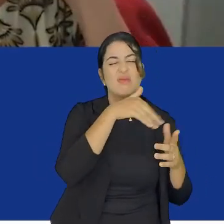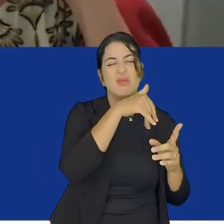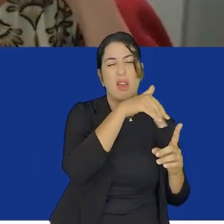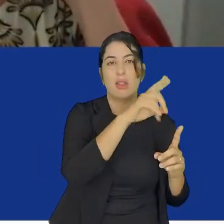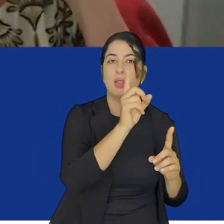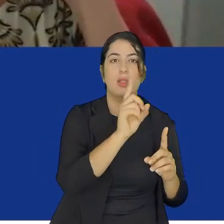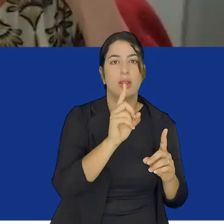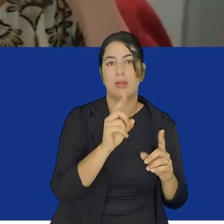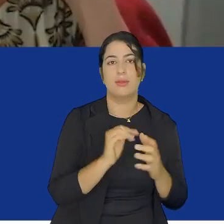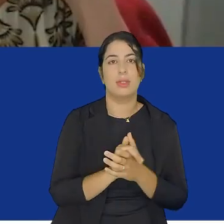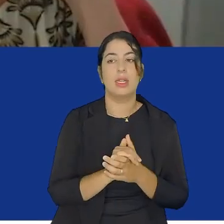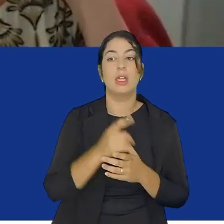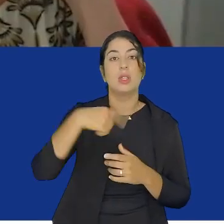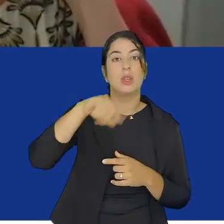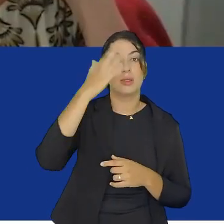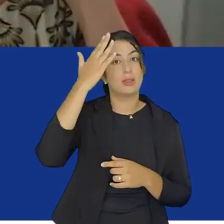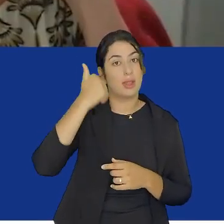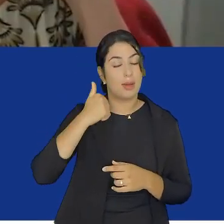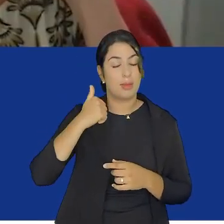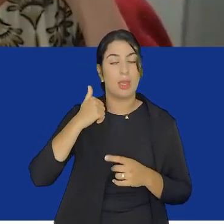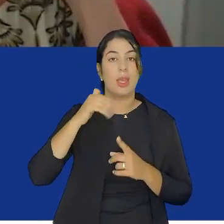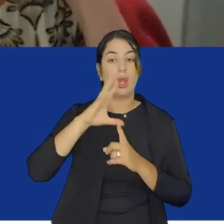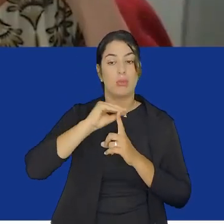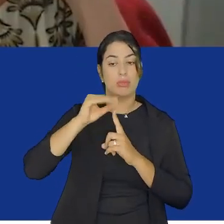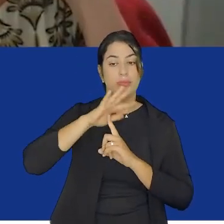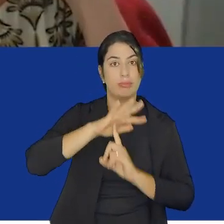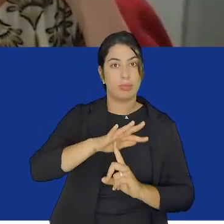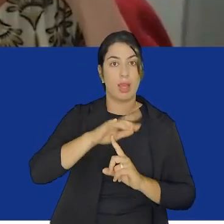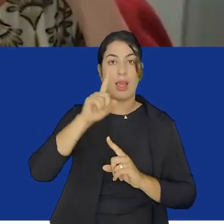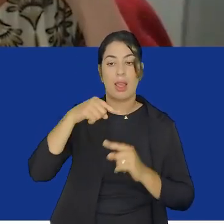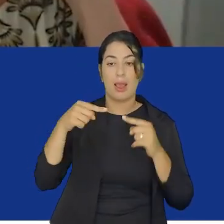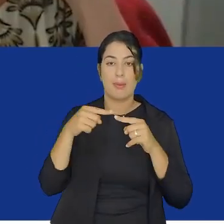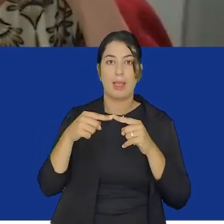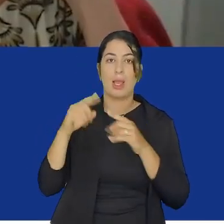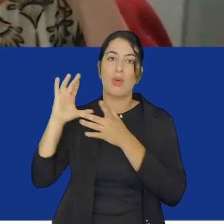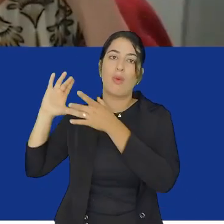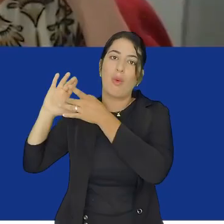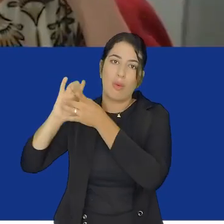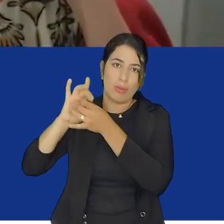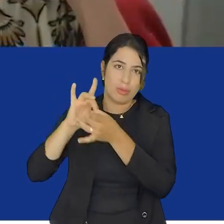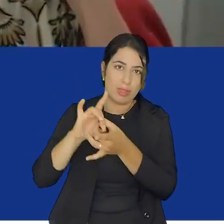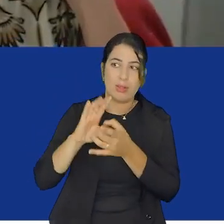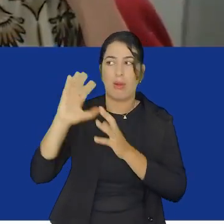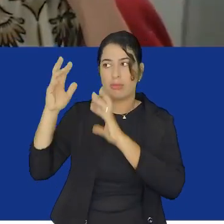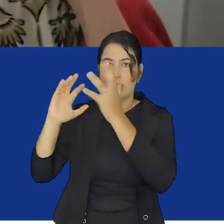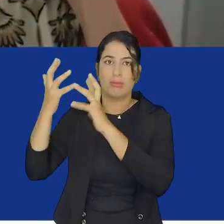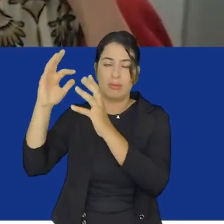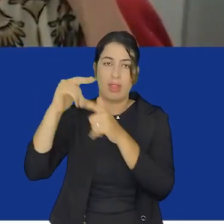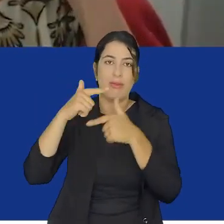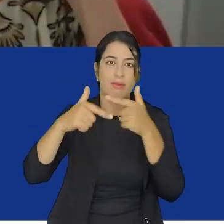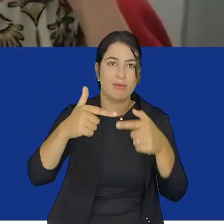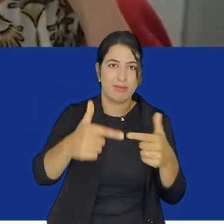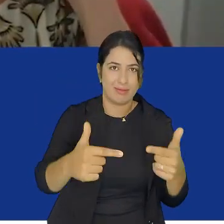que vão se construindo dentro de um contexto, e isso não excusa, não falar, ele fez isso, porque isso não importa, mas importa quando a gente